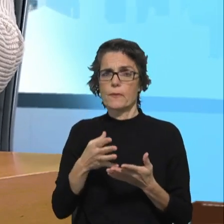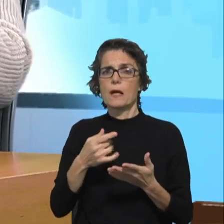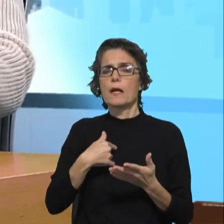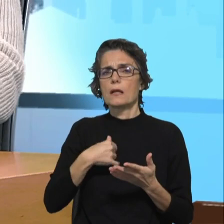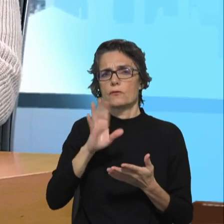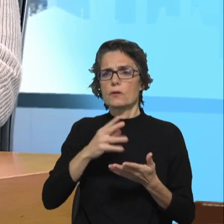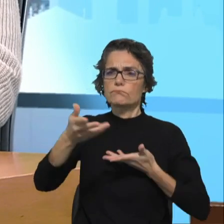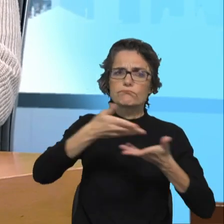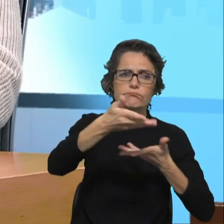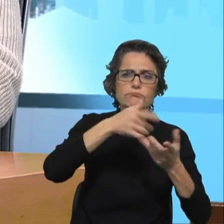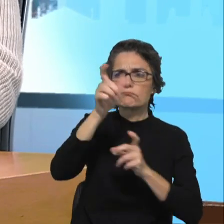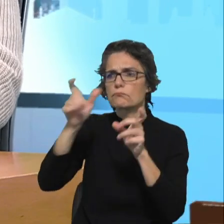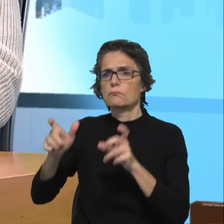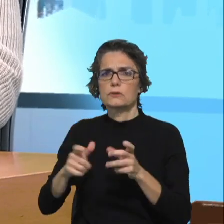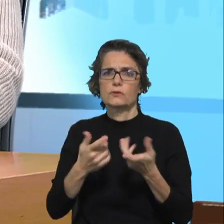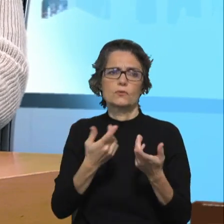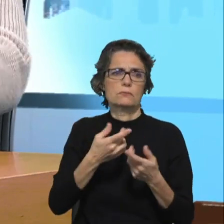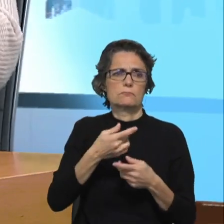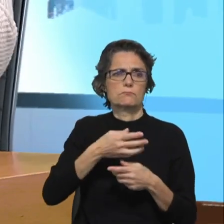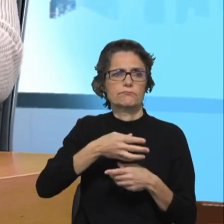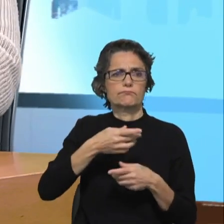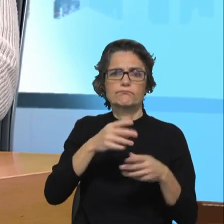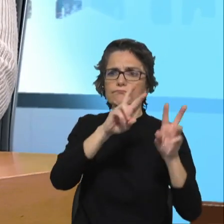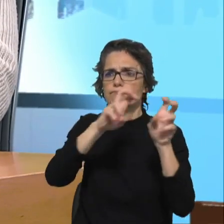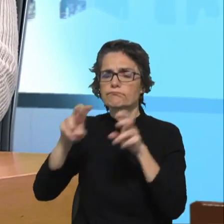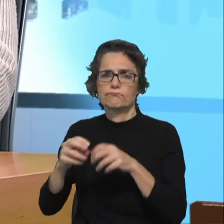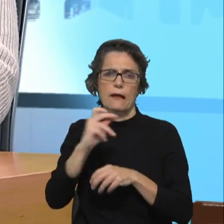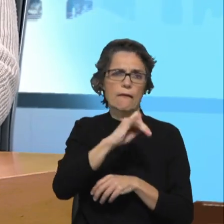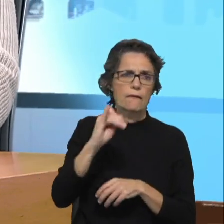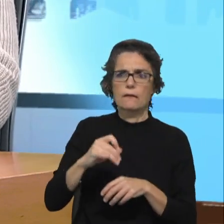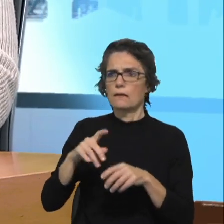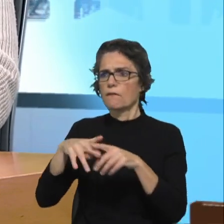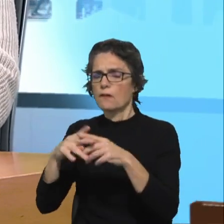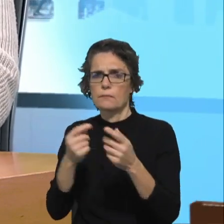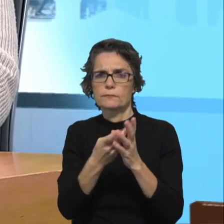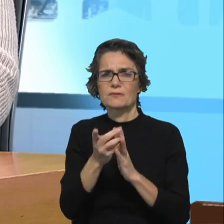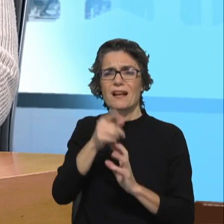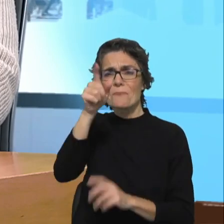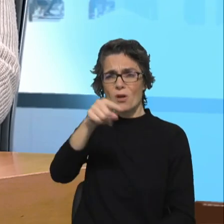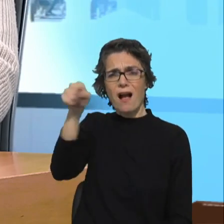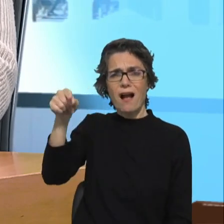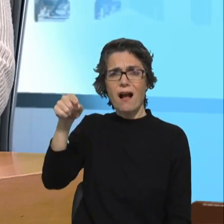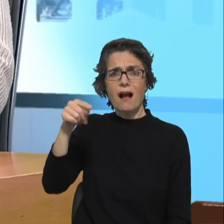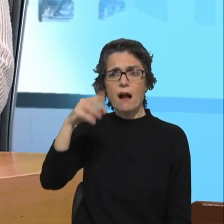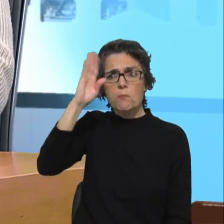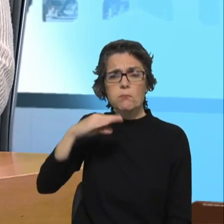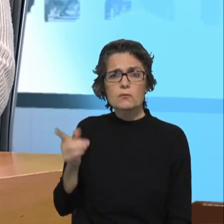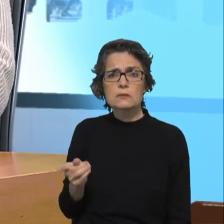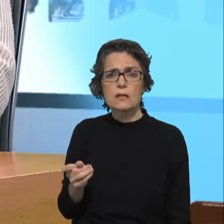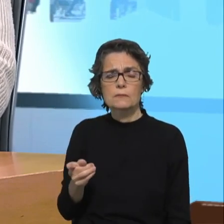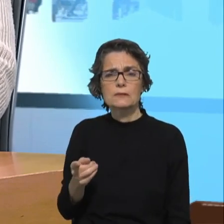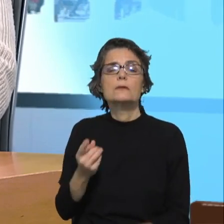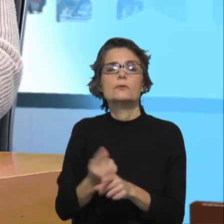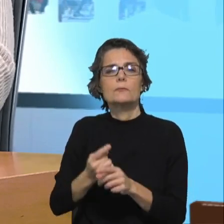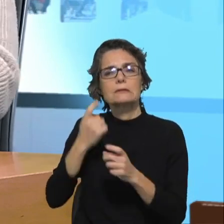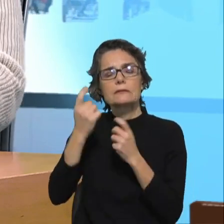refiro estas ferramentas, a inteligência artificial, há pessoas que ainda não sabem o que isso é. O que significa que não estão muito a pensar nisso.